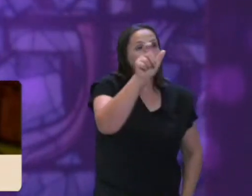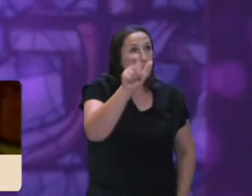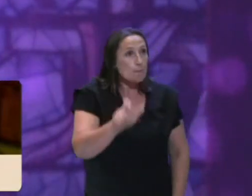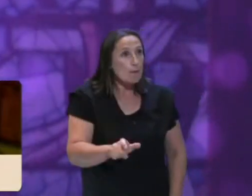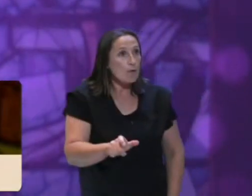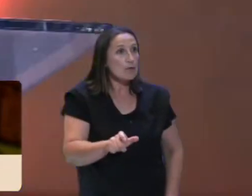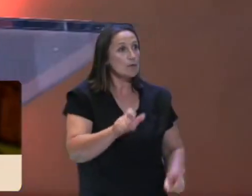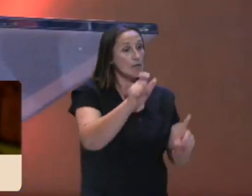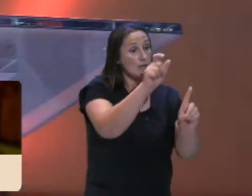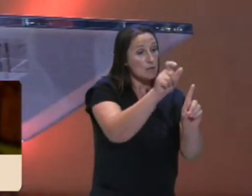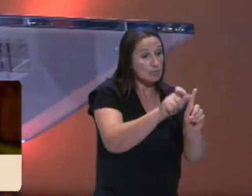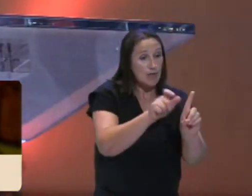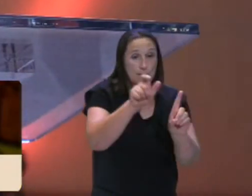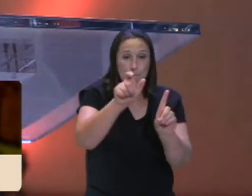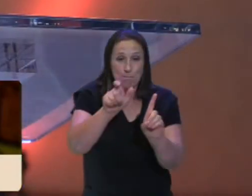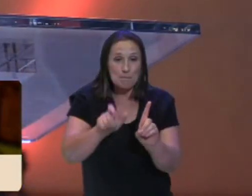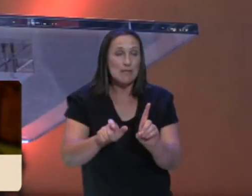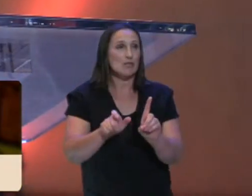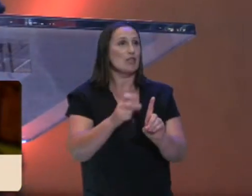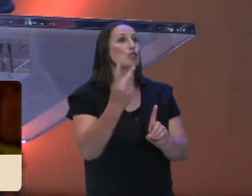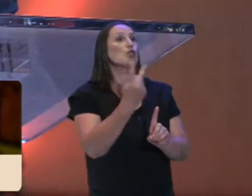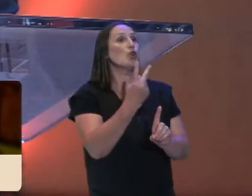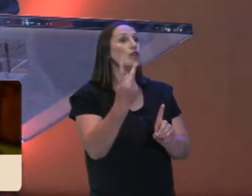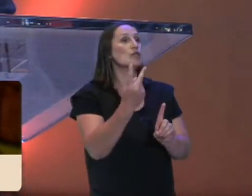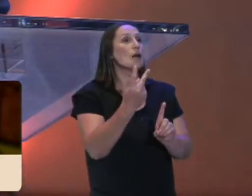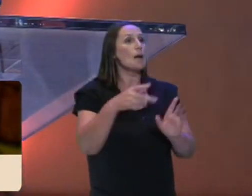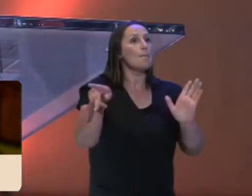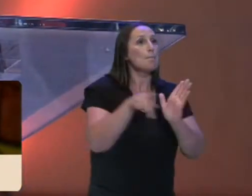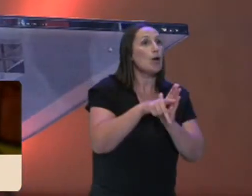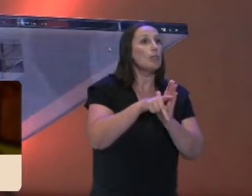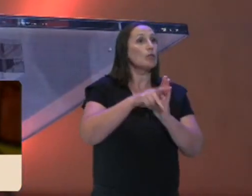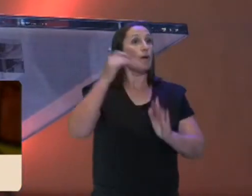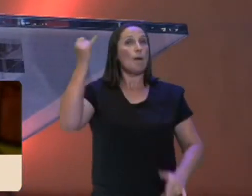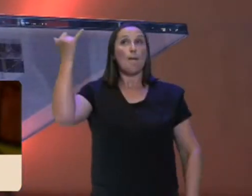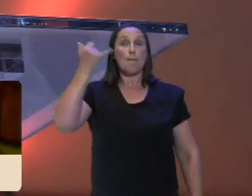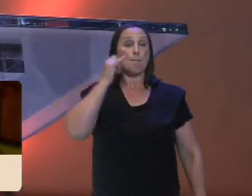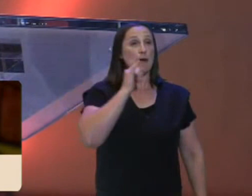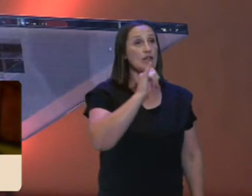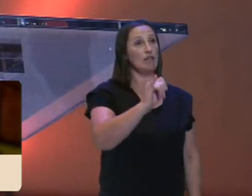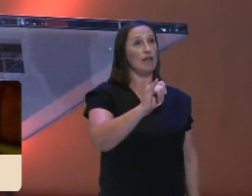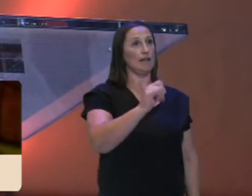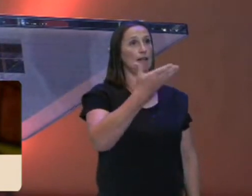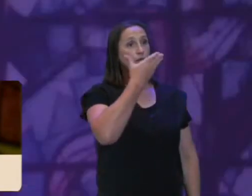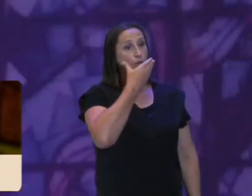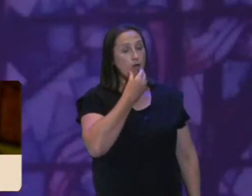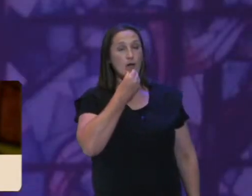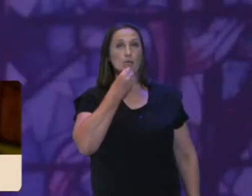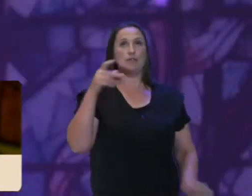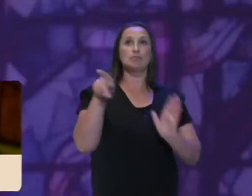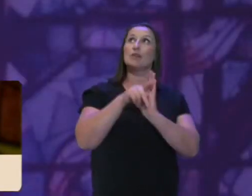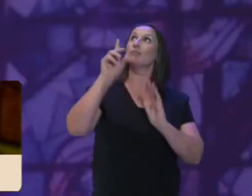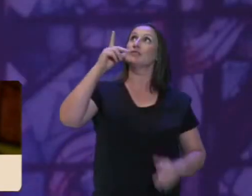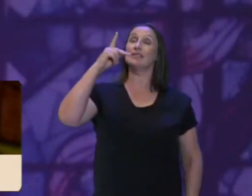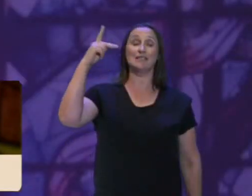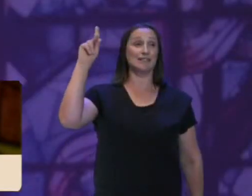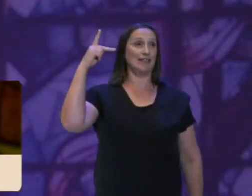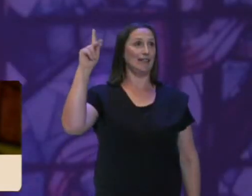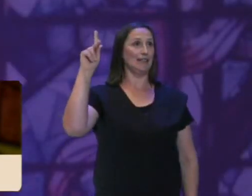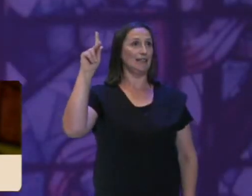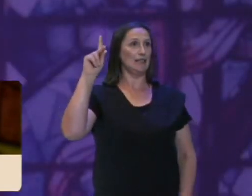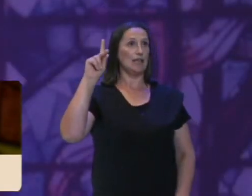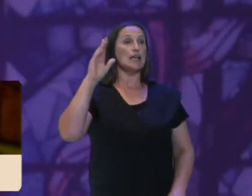profetas, homens de Deus. E com isso eu quero dizer o seguinte, é que às vezes nós